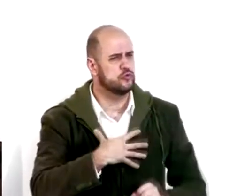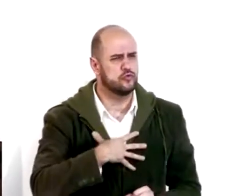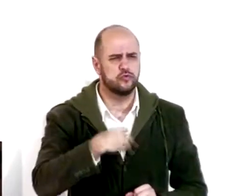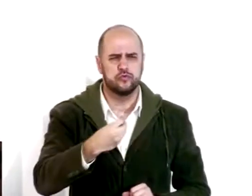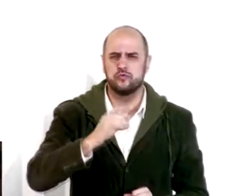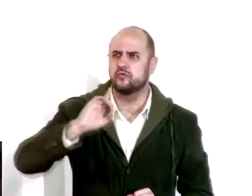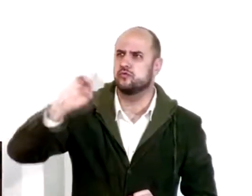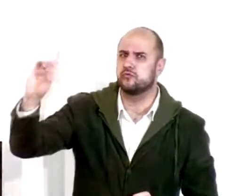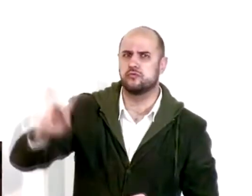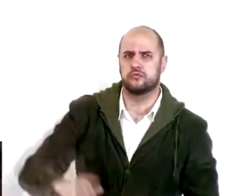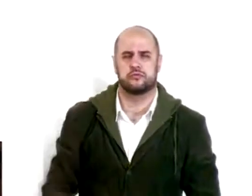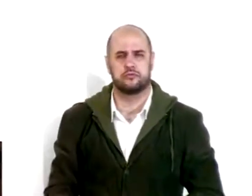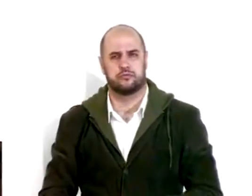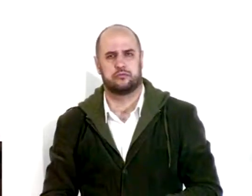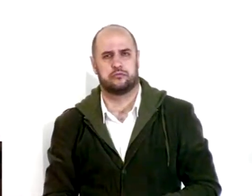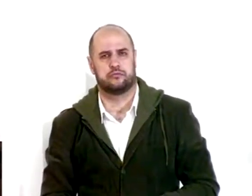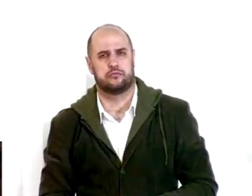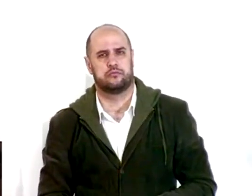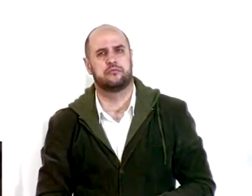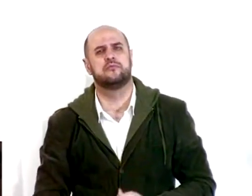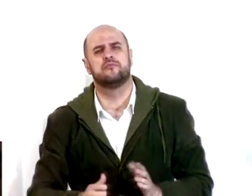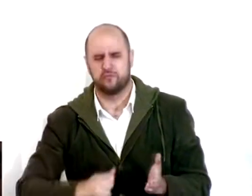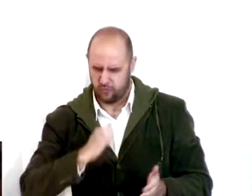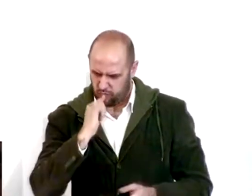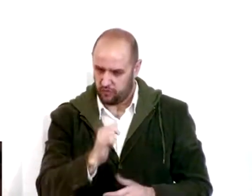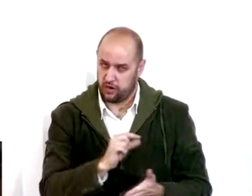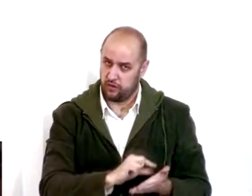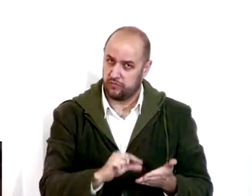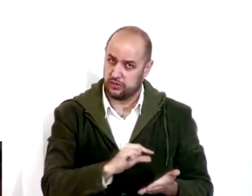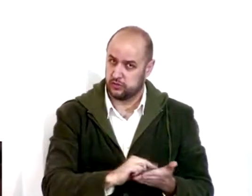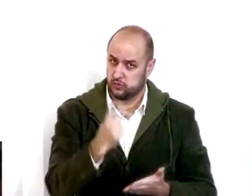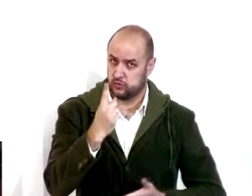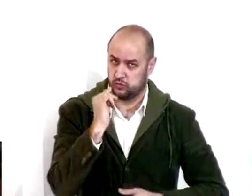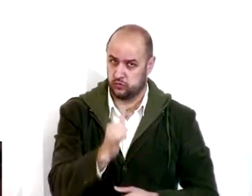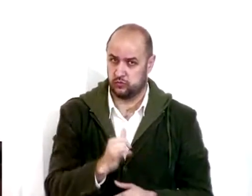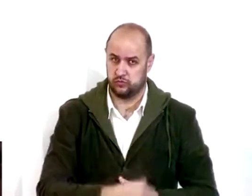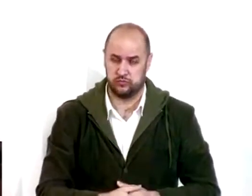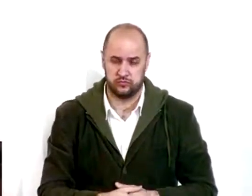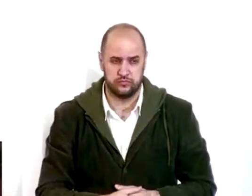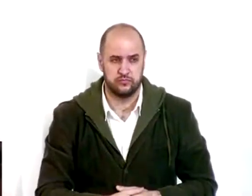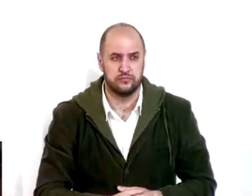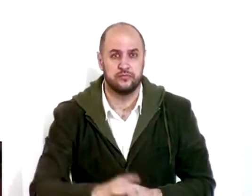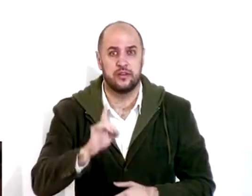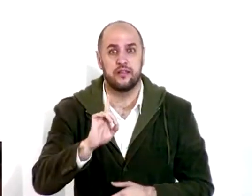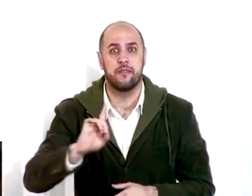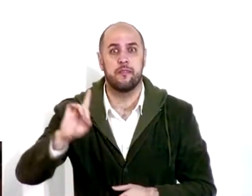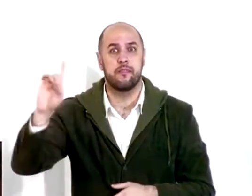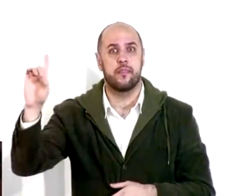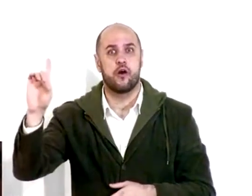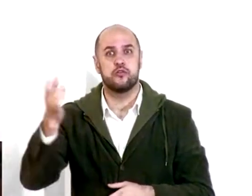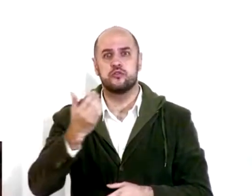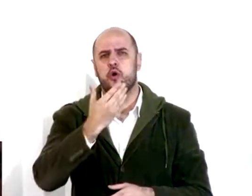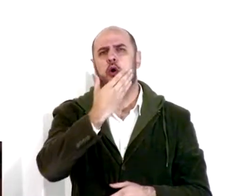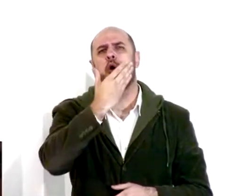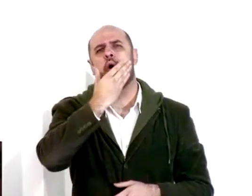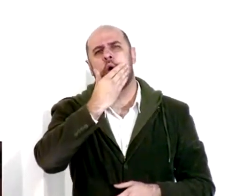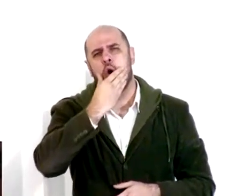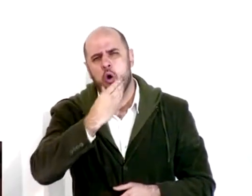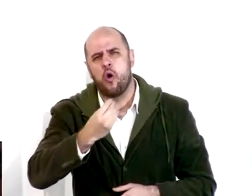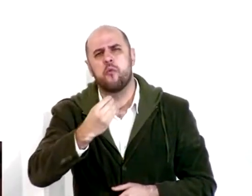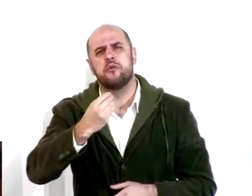Altíssimo. Para reafirmar aquilo que o verso 1 nos diz: deuses, como homens dotados